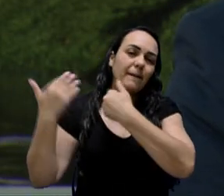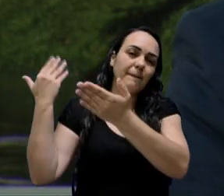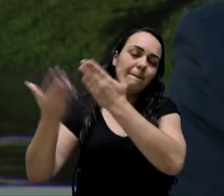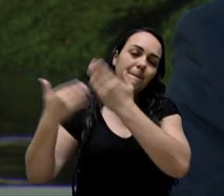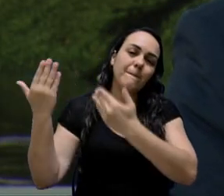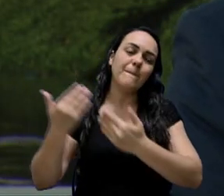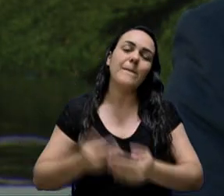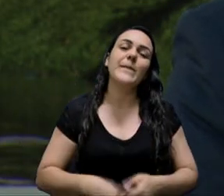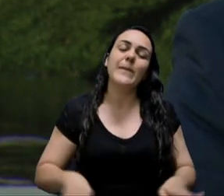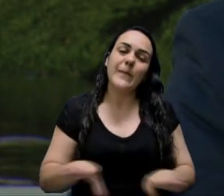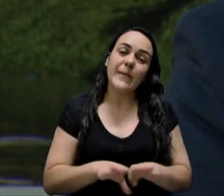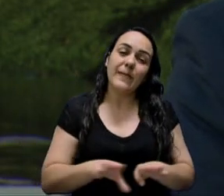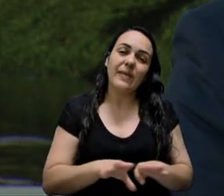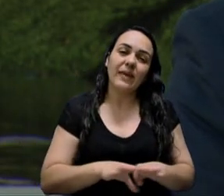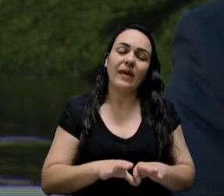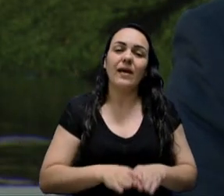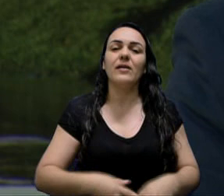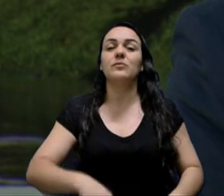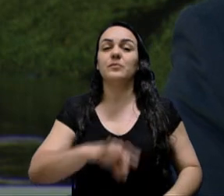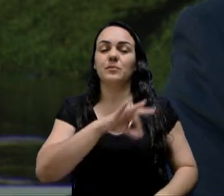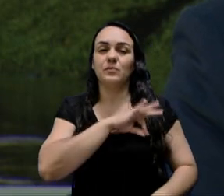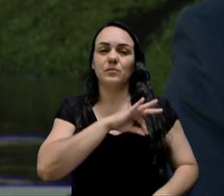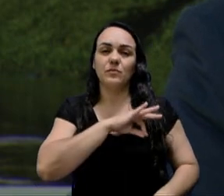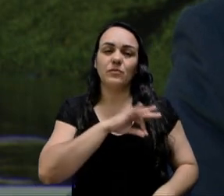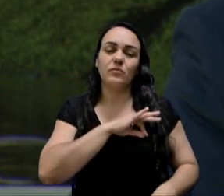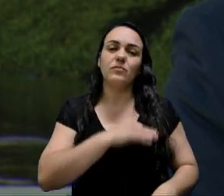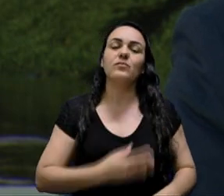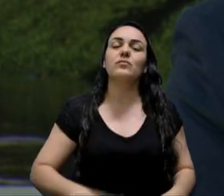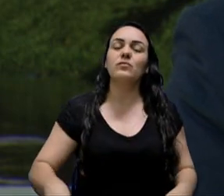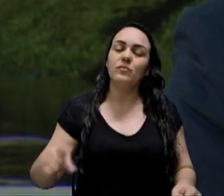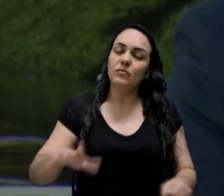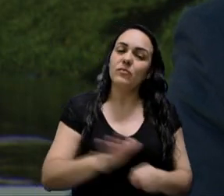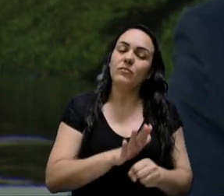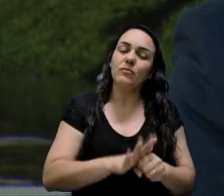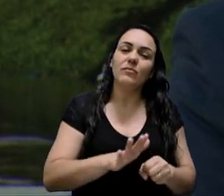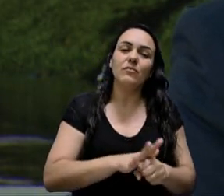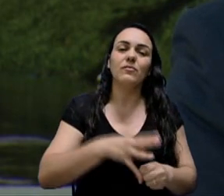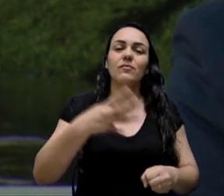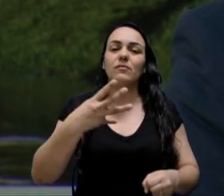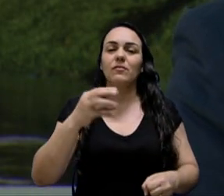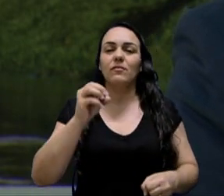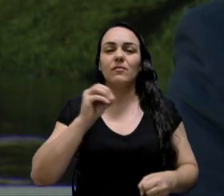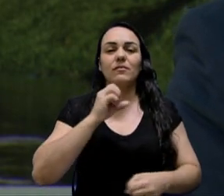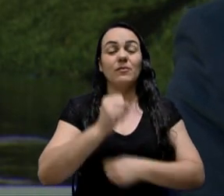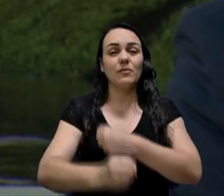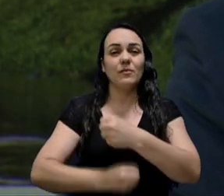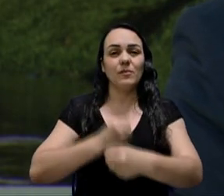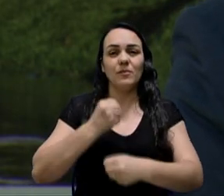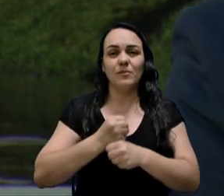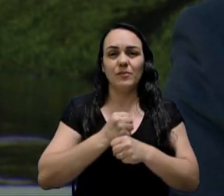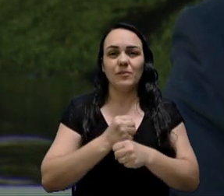trajetória como delegado de polícia, a qual completou esse ano 30 anos já.